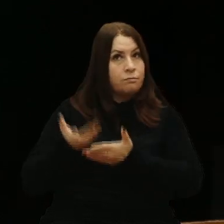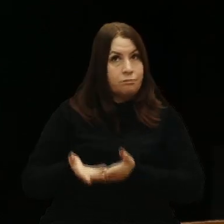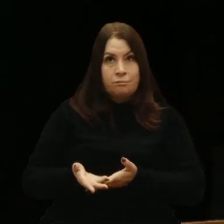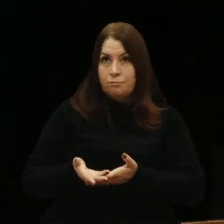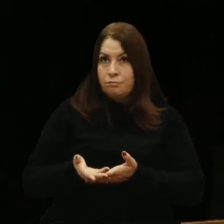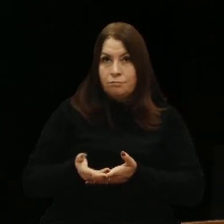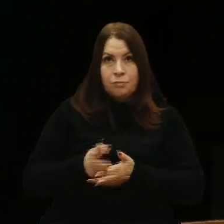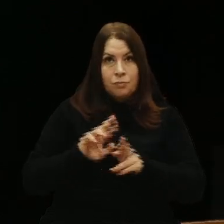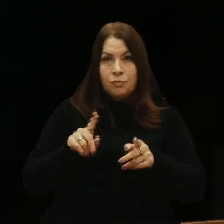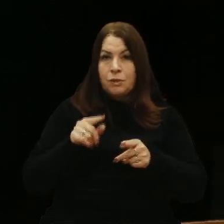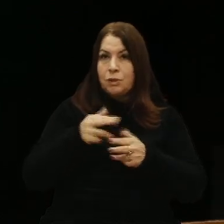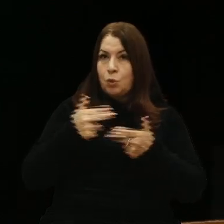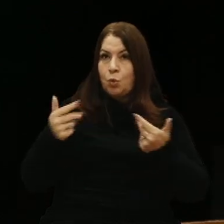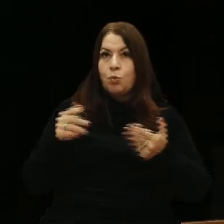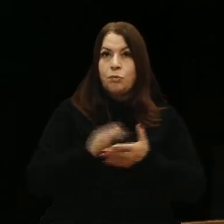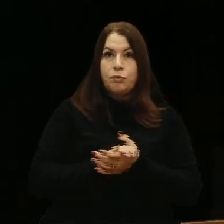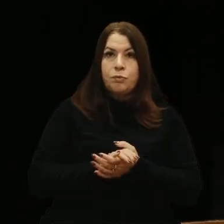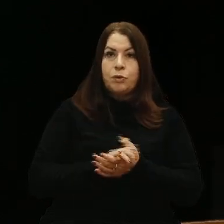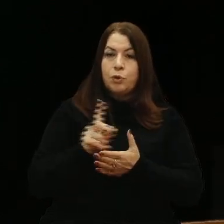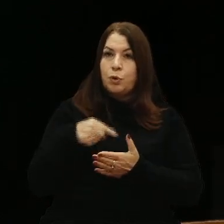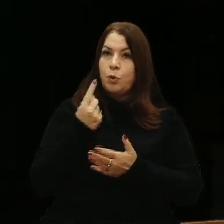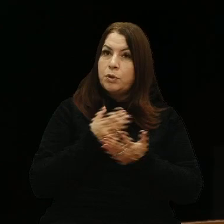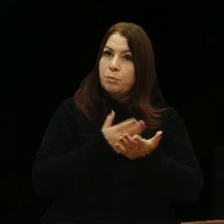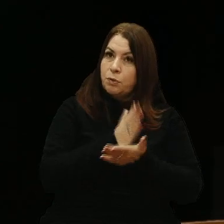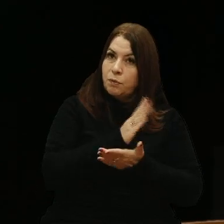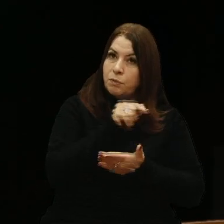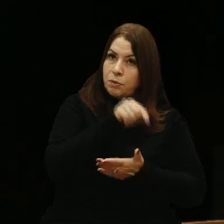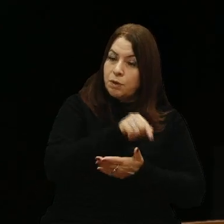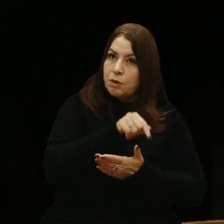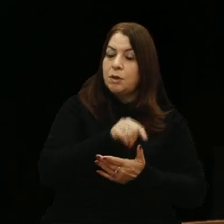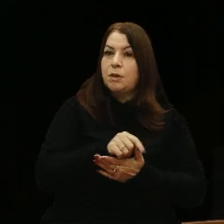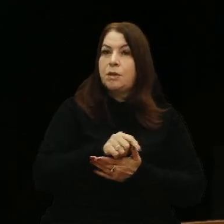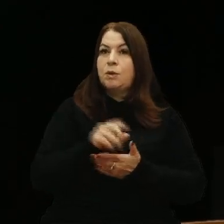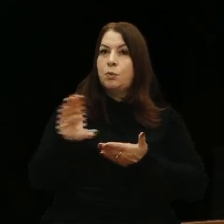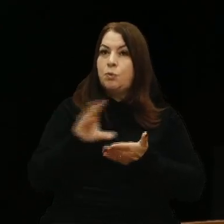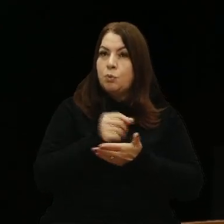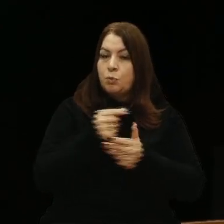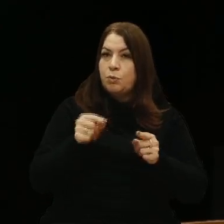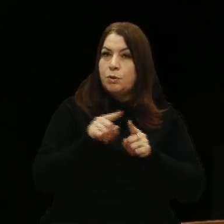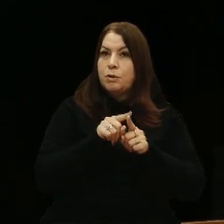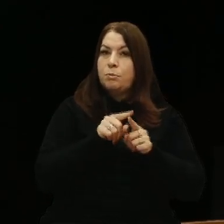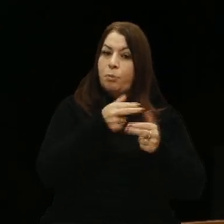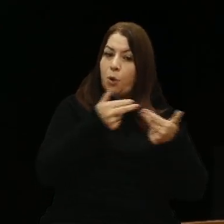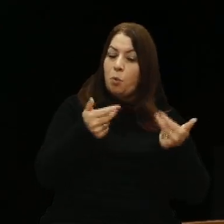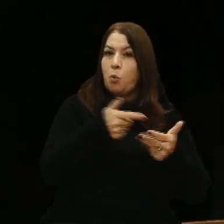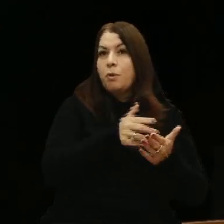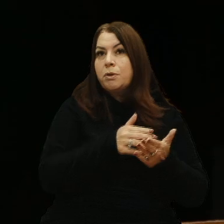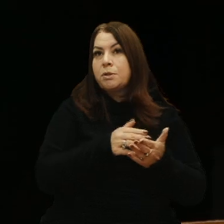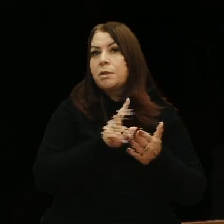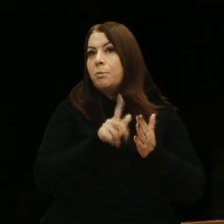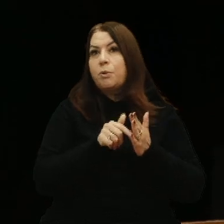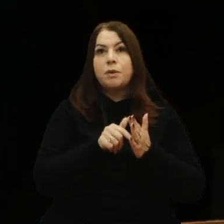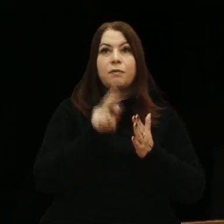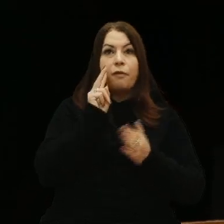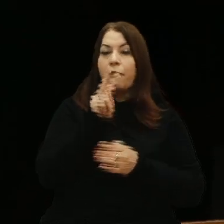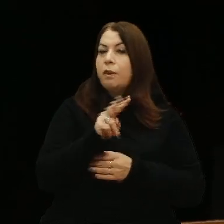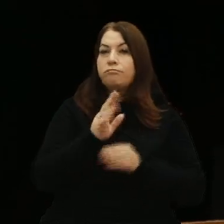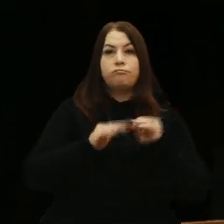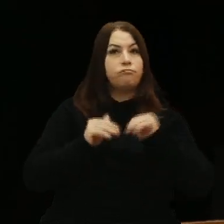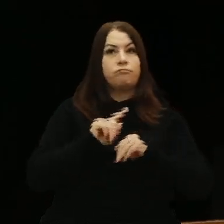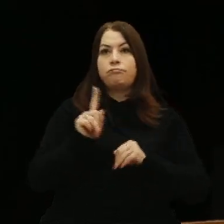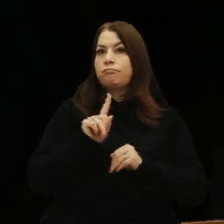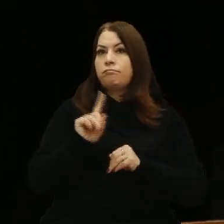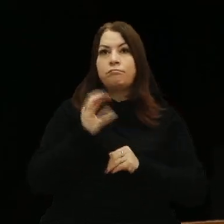Tem várias situações que nós aprovamos aqui um recurso destinado para uma coisa, depois a gente vai ver e, na prática,